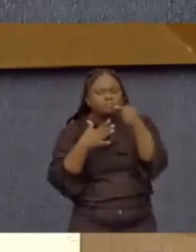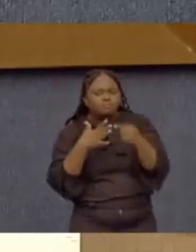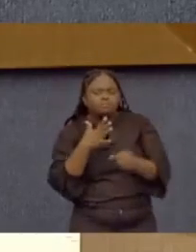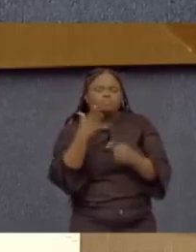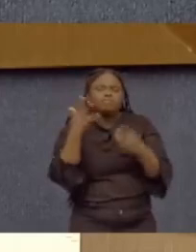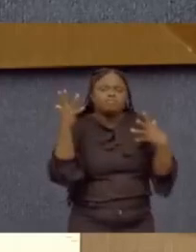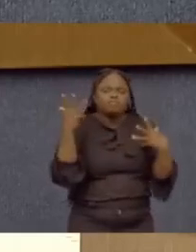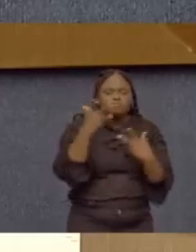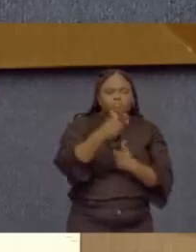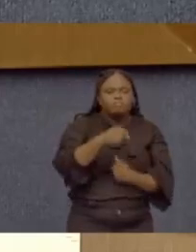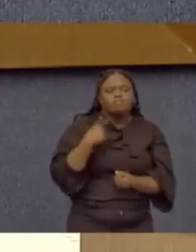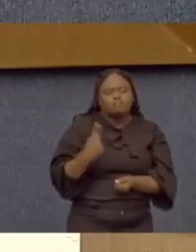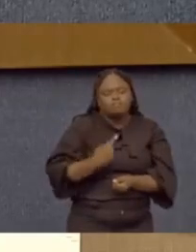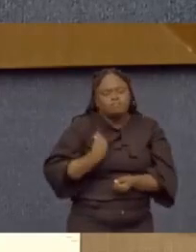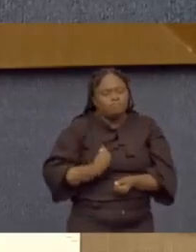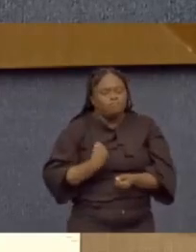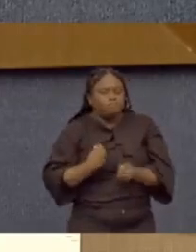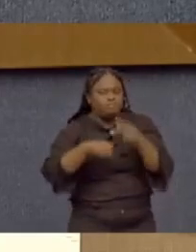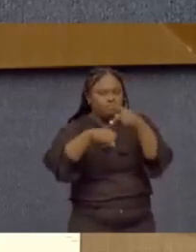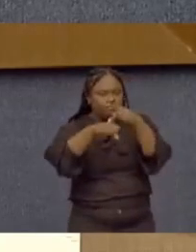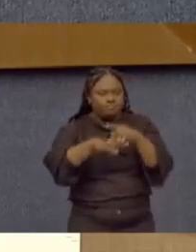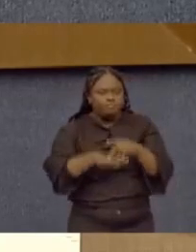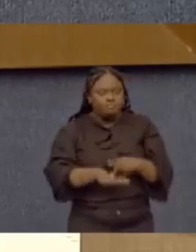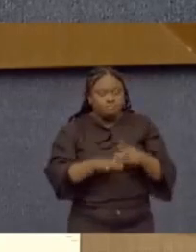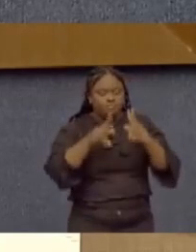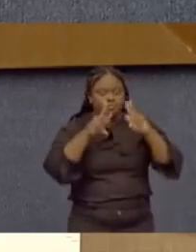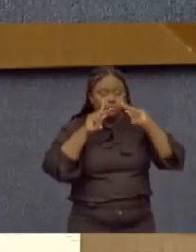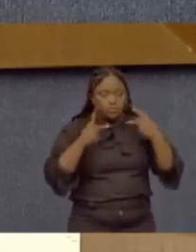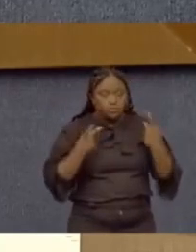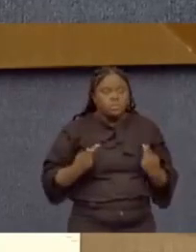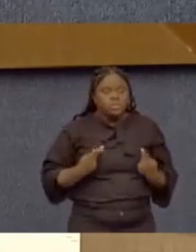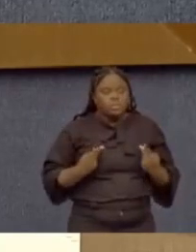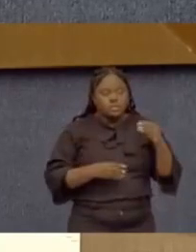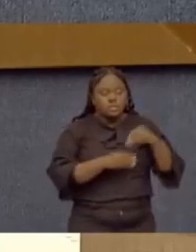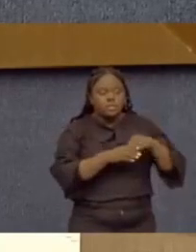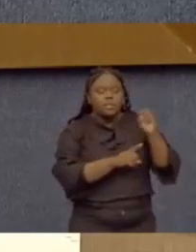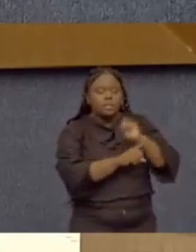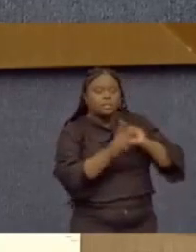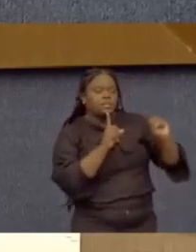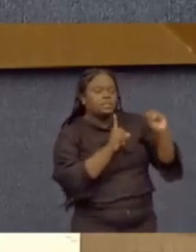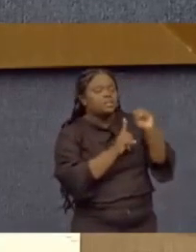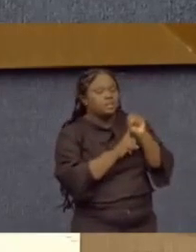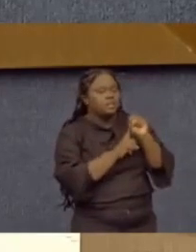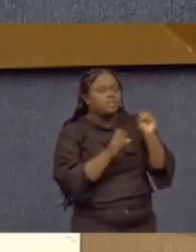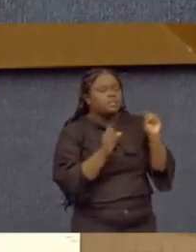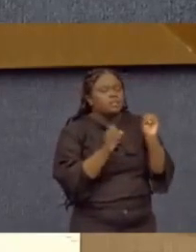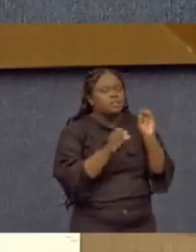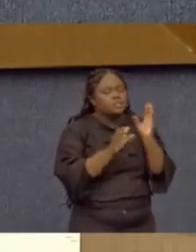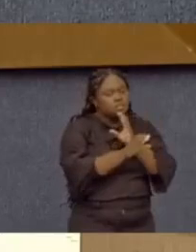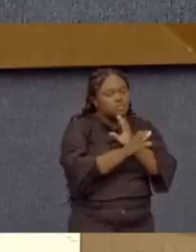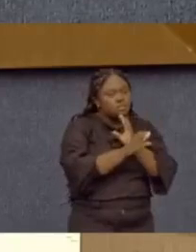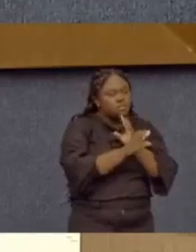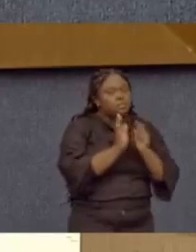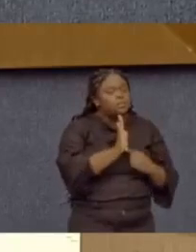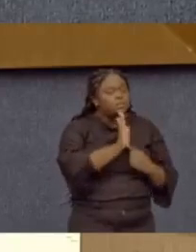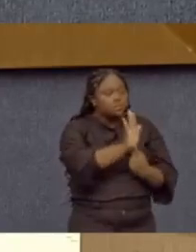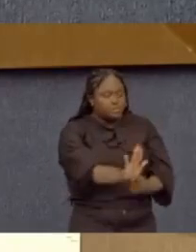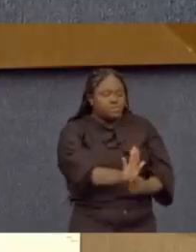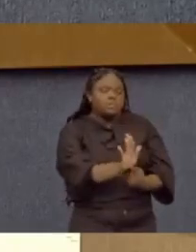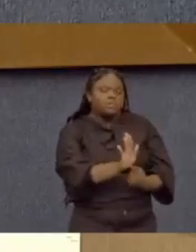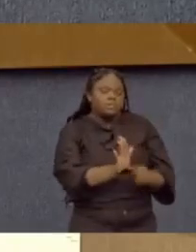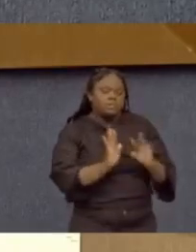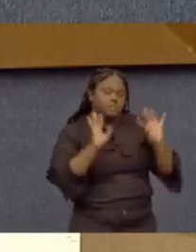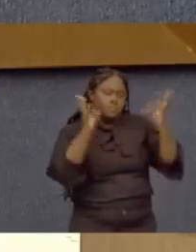que temos vivenciado em nossa paróquia e foram reconhecidas pela sociedade civil. E essa solenidade nos demonstra